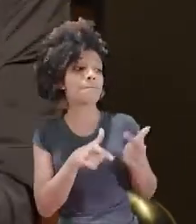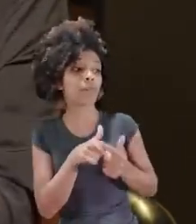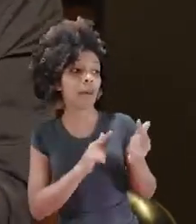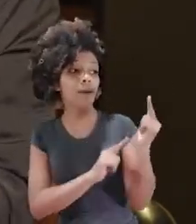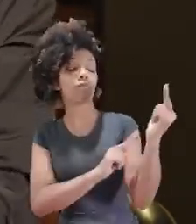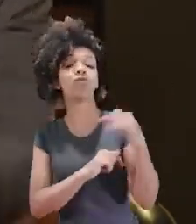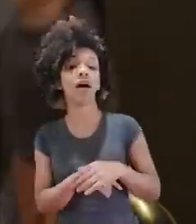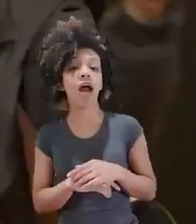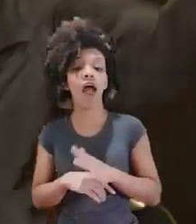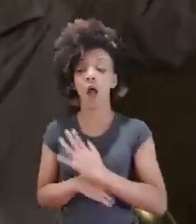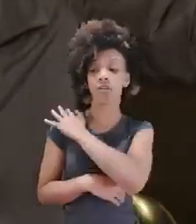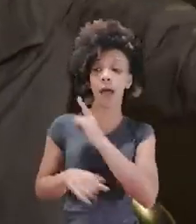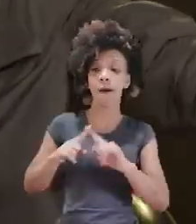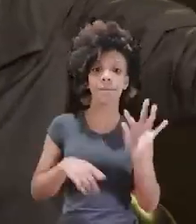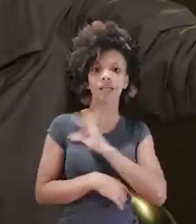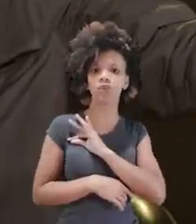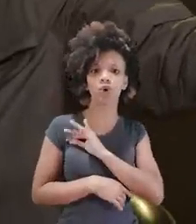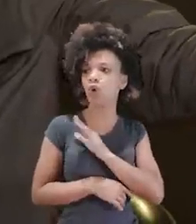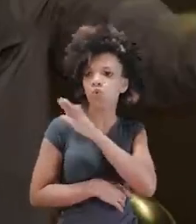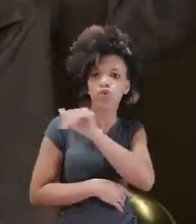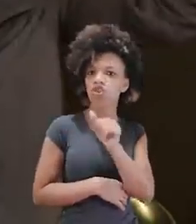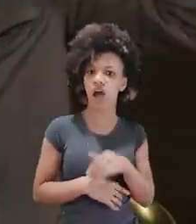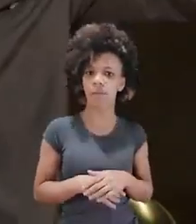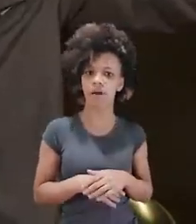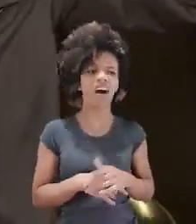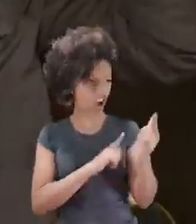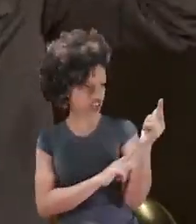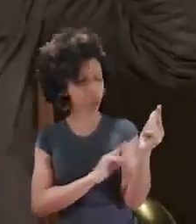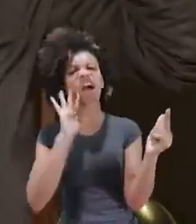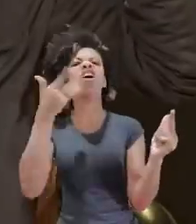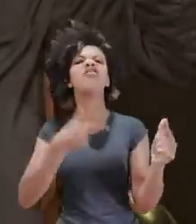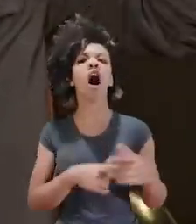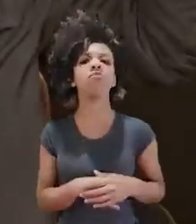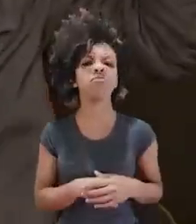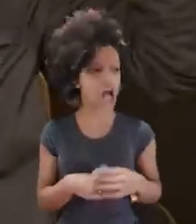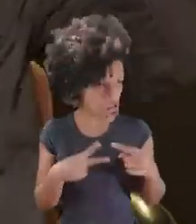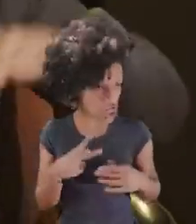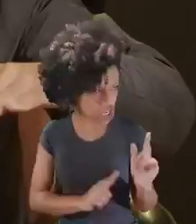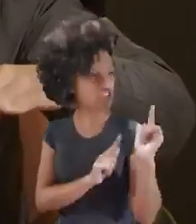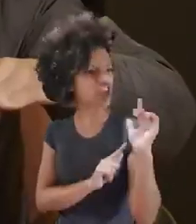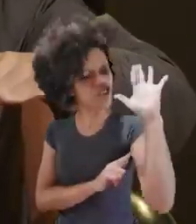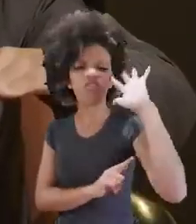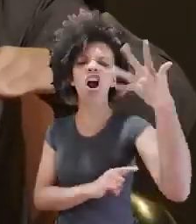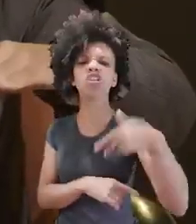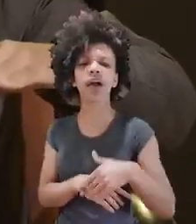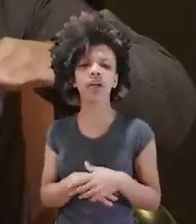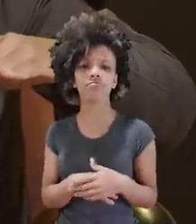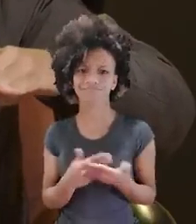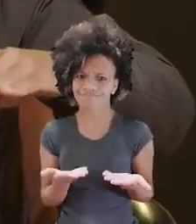qualidade de fuzil o exército mas o policial do Rio épico irmão é um fuzil resolver pode fazer isso vou